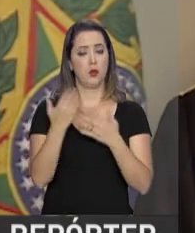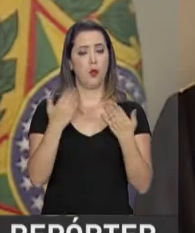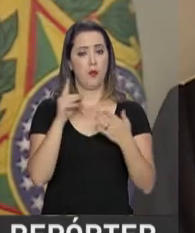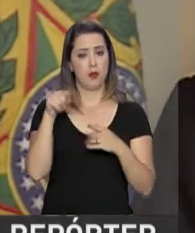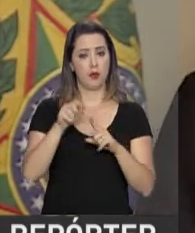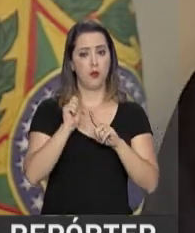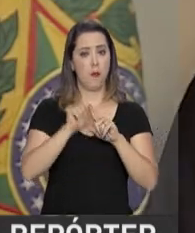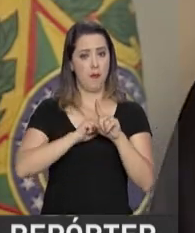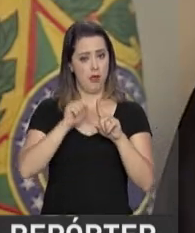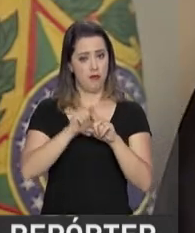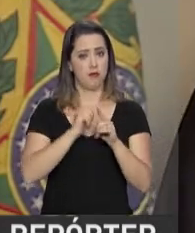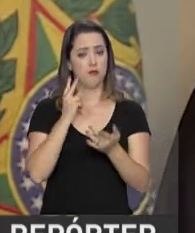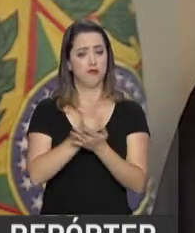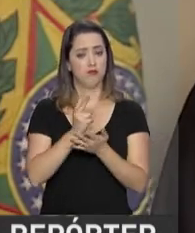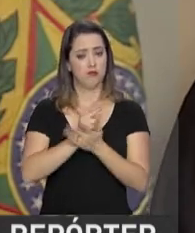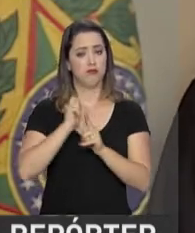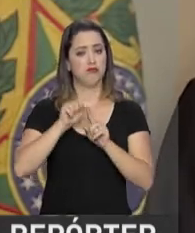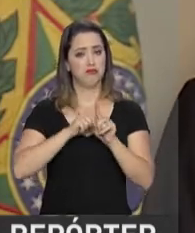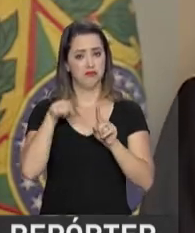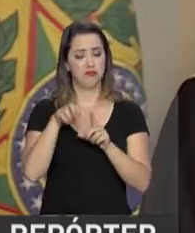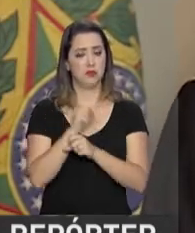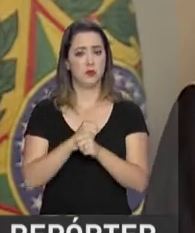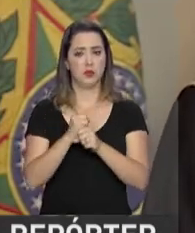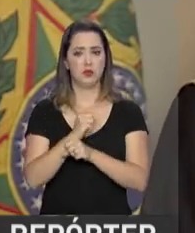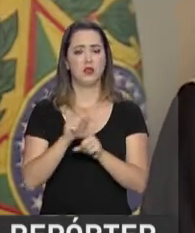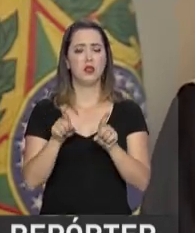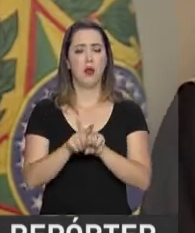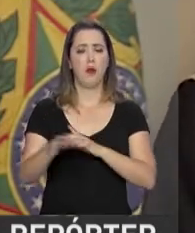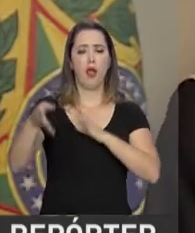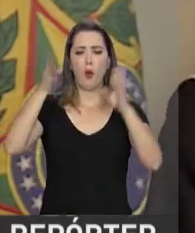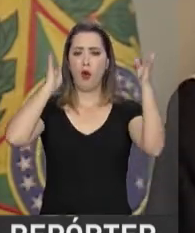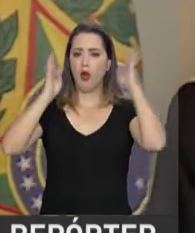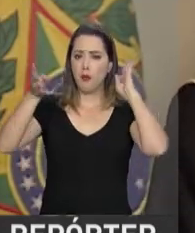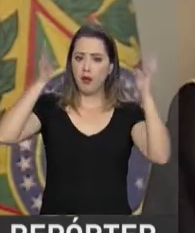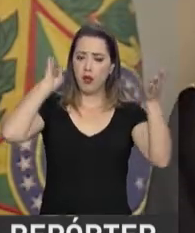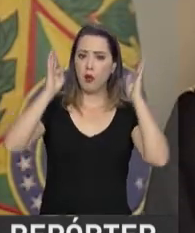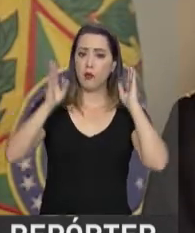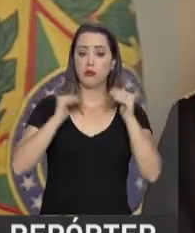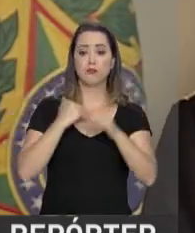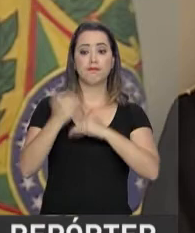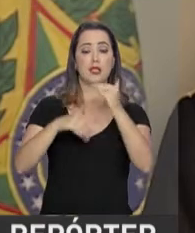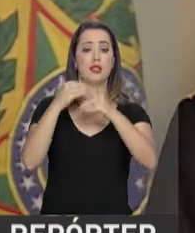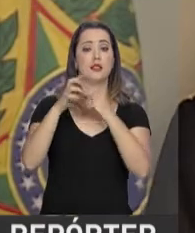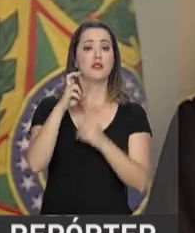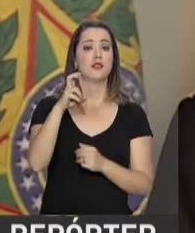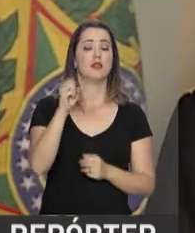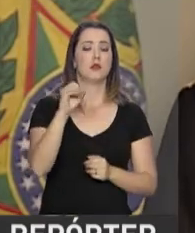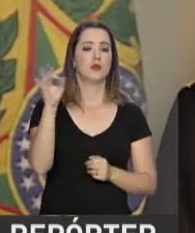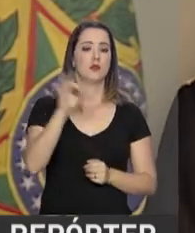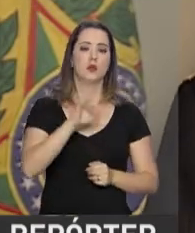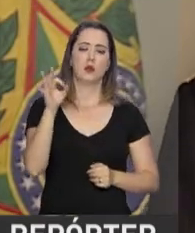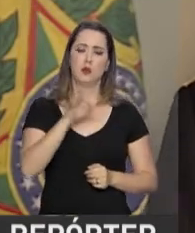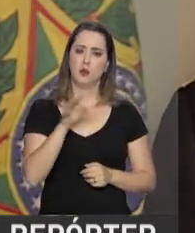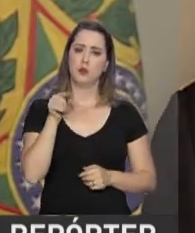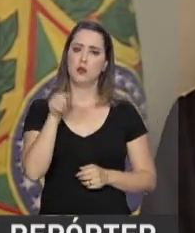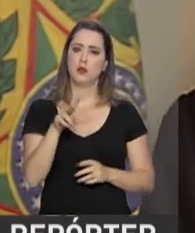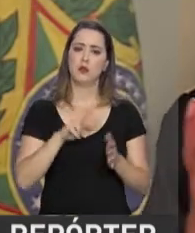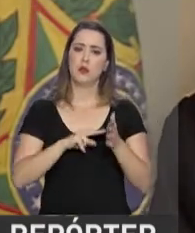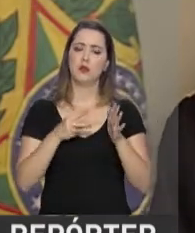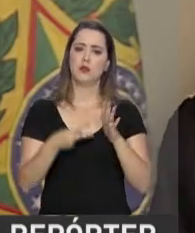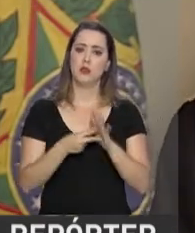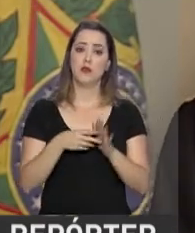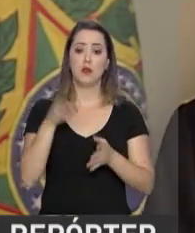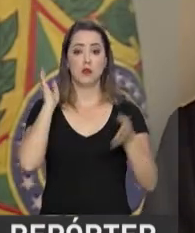ano e até no no tópico dos caminhões houve um aumento de 5 8 por cento o que significa que esses caminhões vão